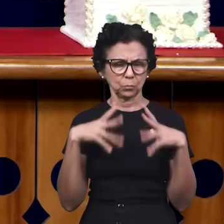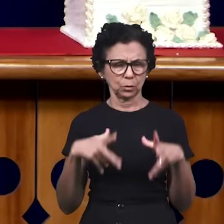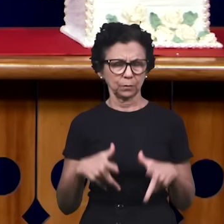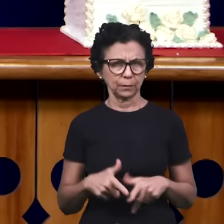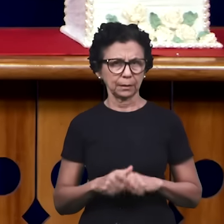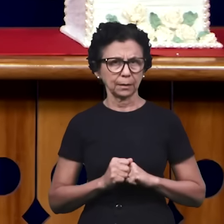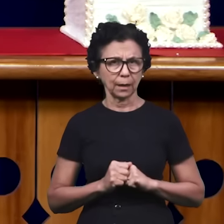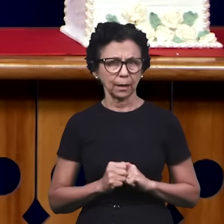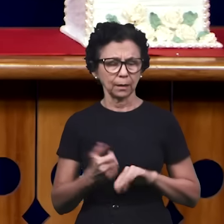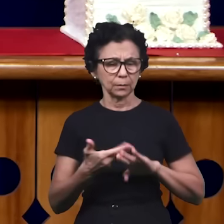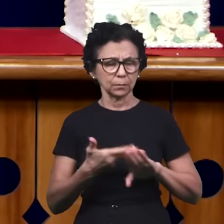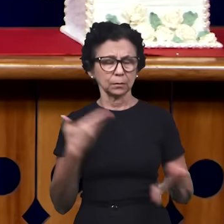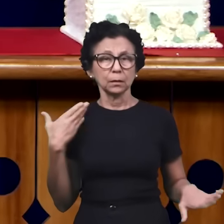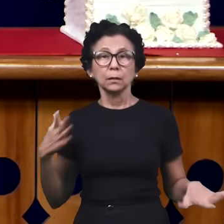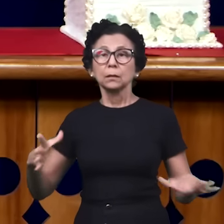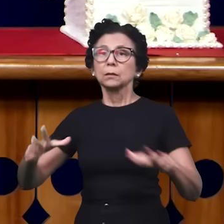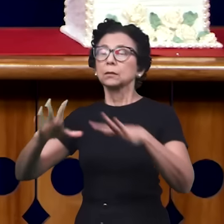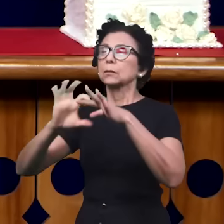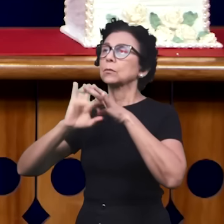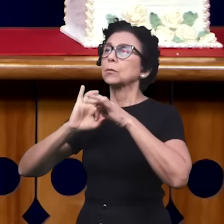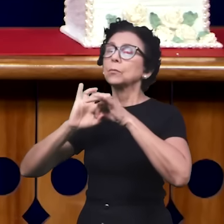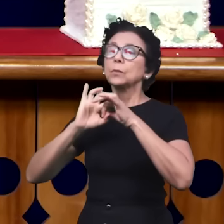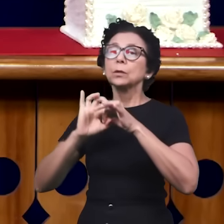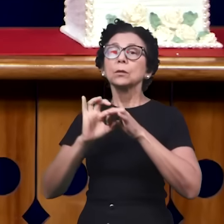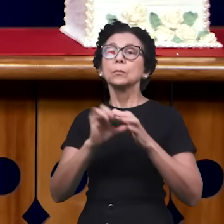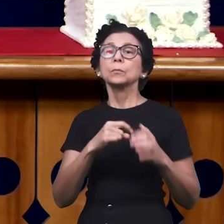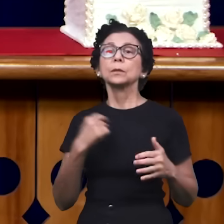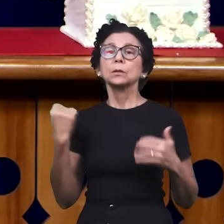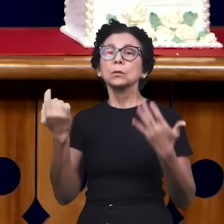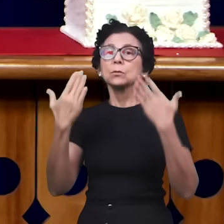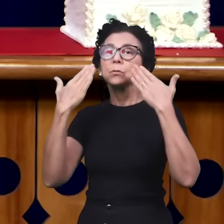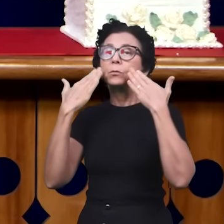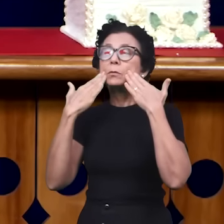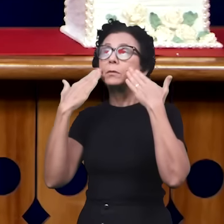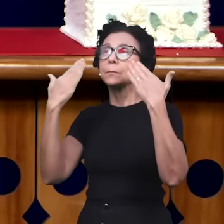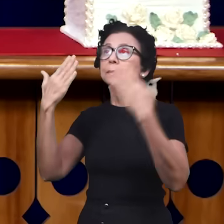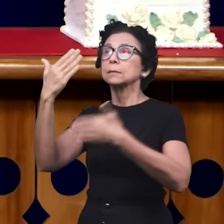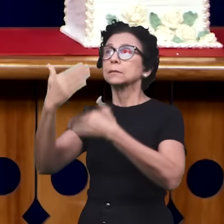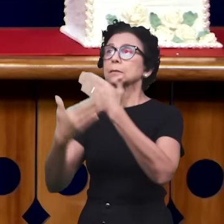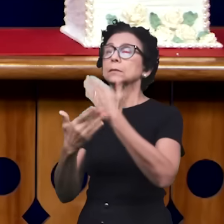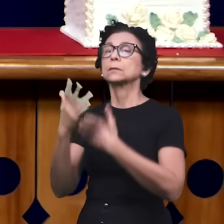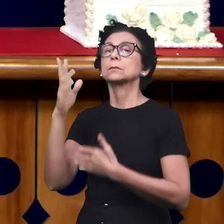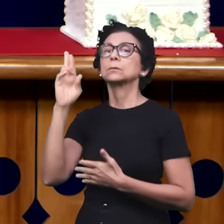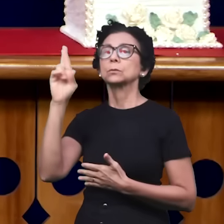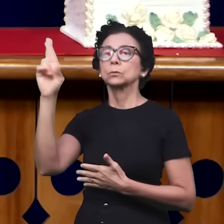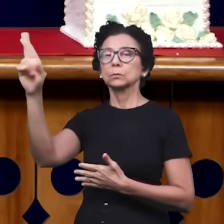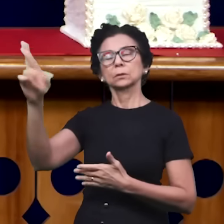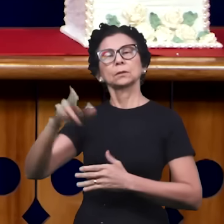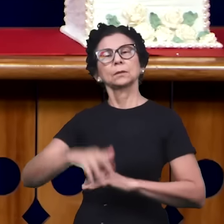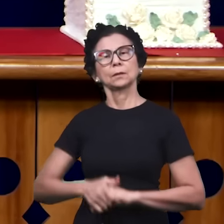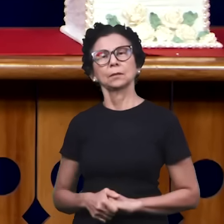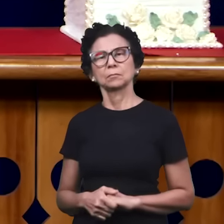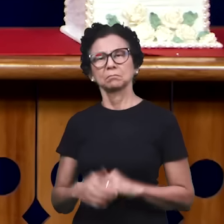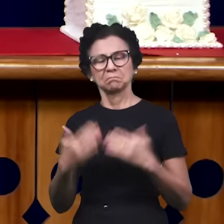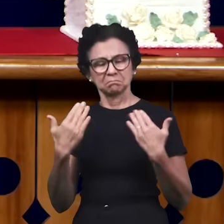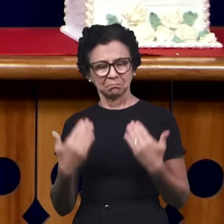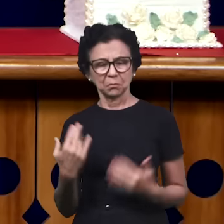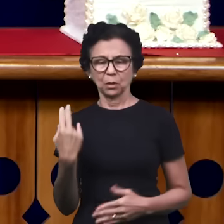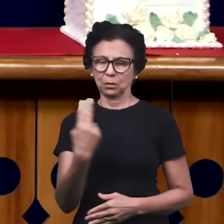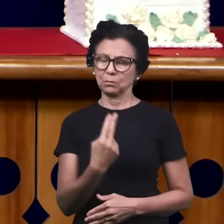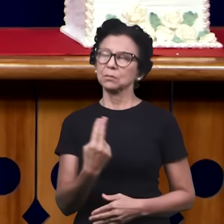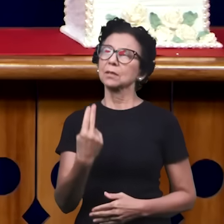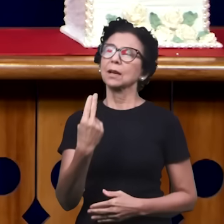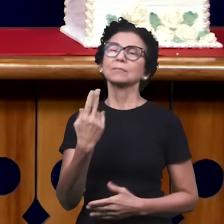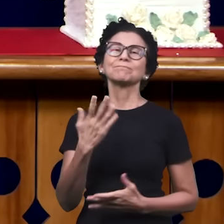em santificação, para nos apresentarmos diante do Senhor como esse instrumento que vai ser usado nas mãos do